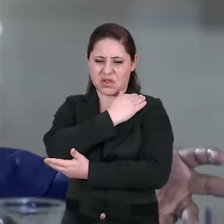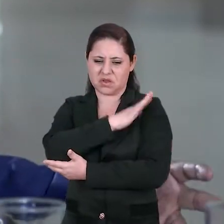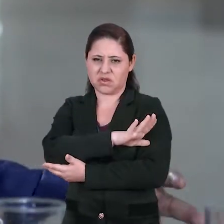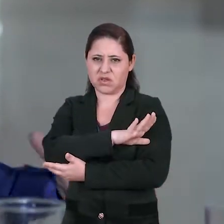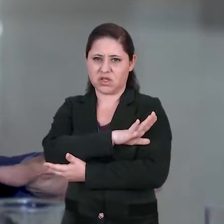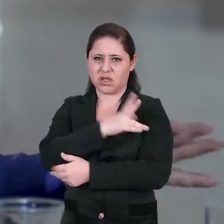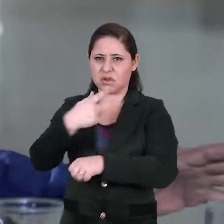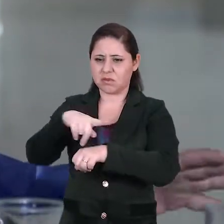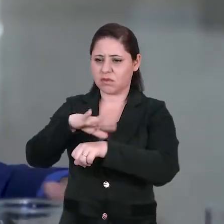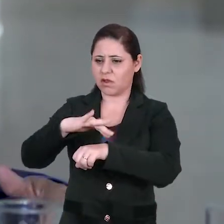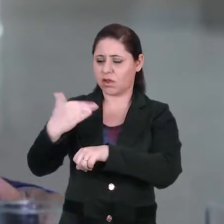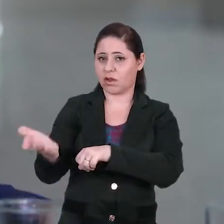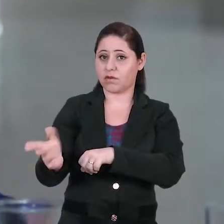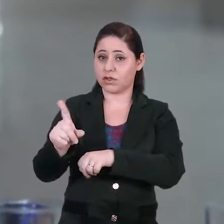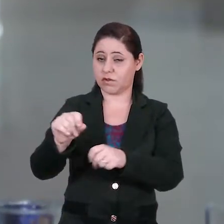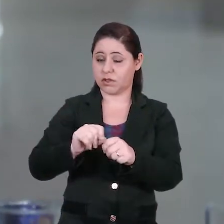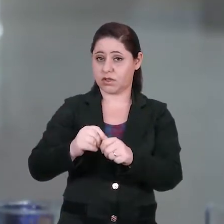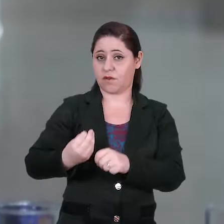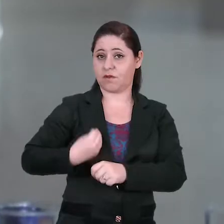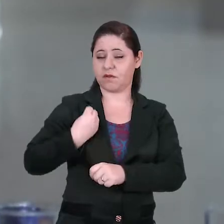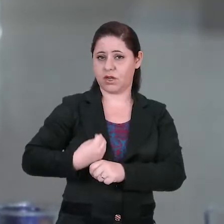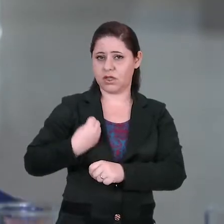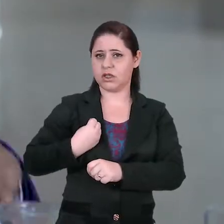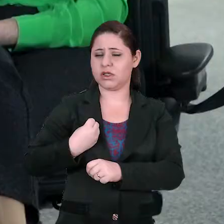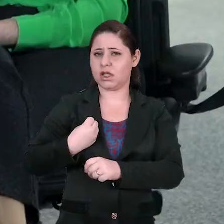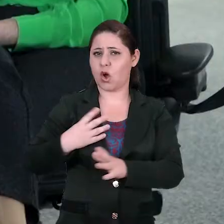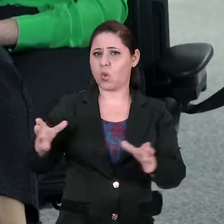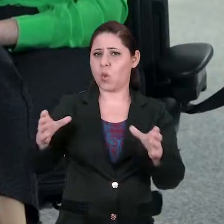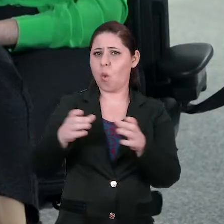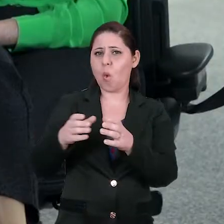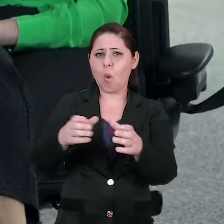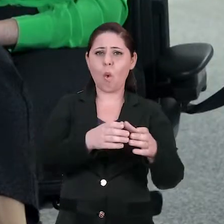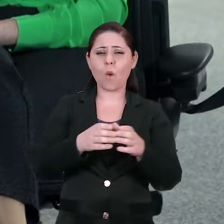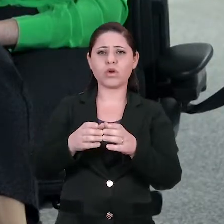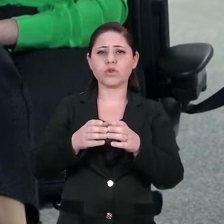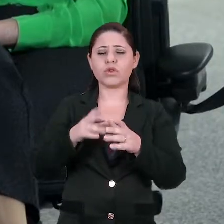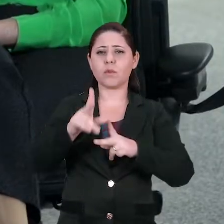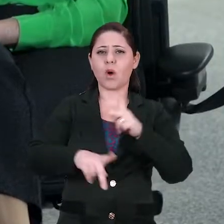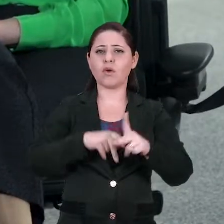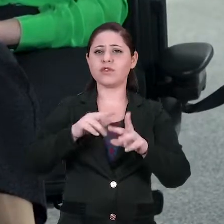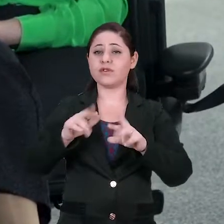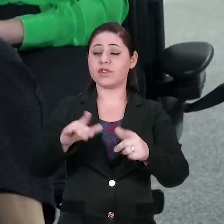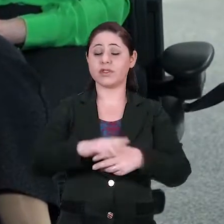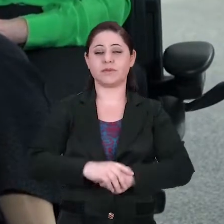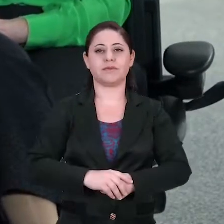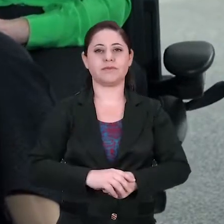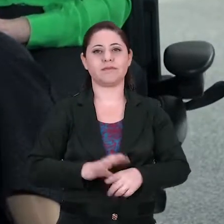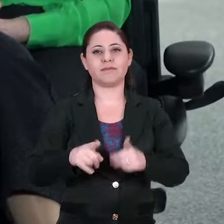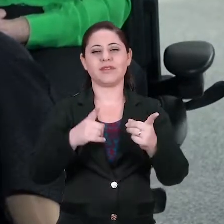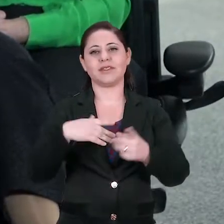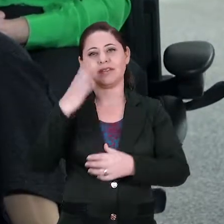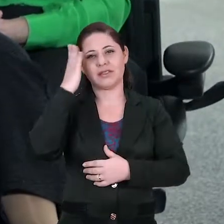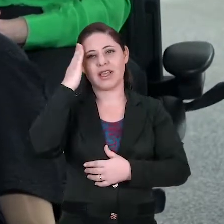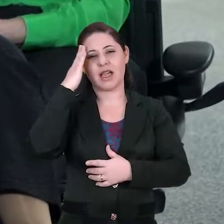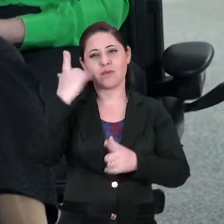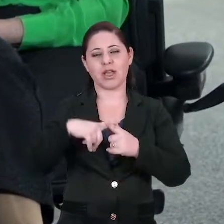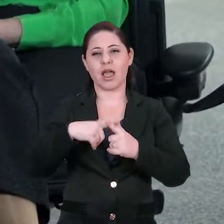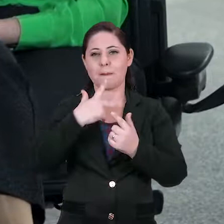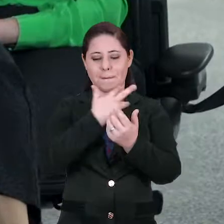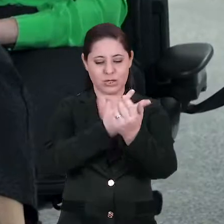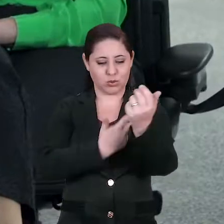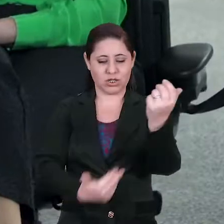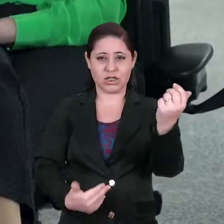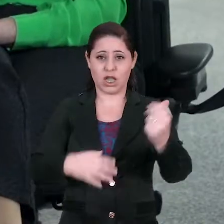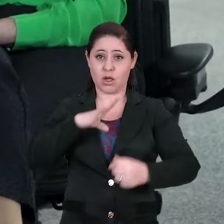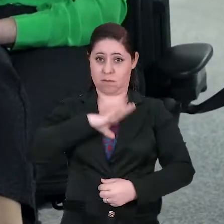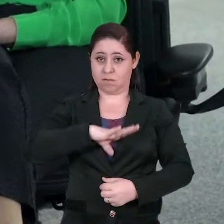certo preconceito, né? E você é o contrário, né? Você fez a tua vida uma comunhão de vários povos, né? Verdade. Mas eu acho que um pouco também aí é o sangue